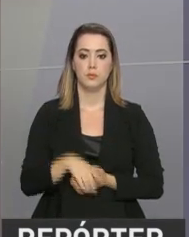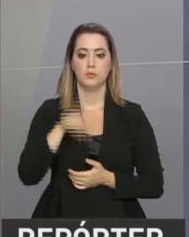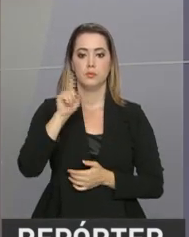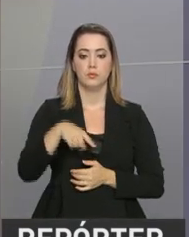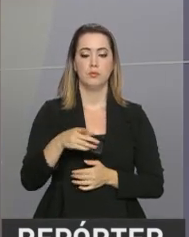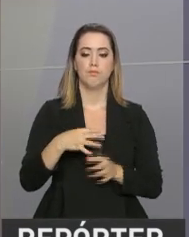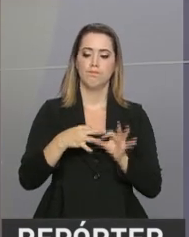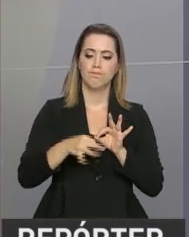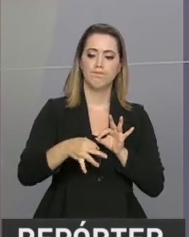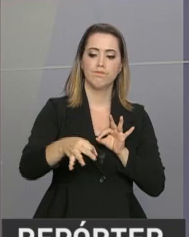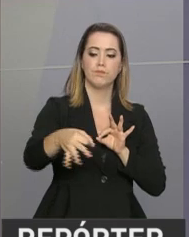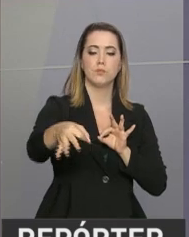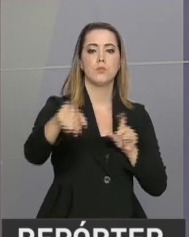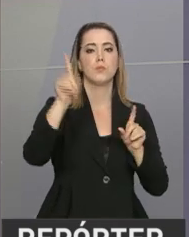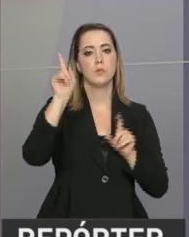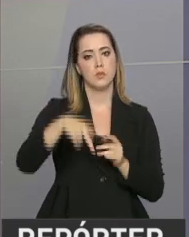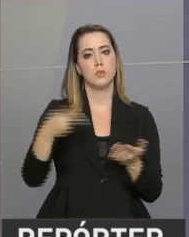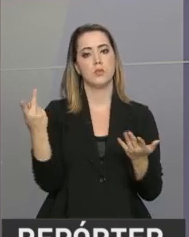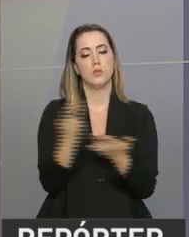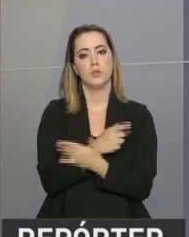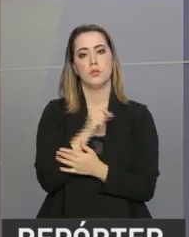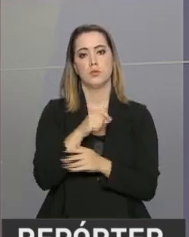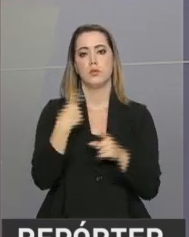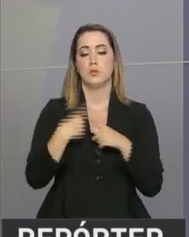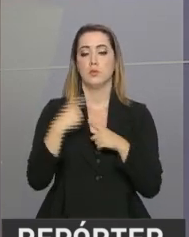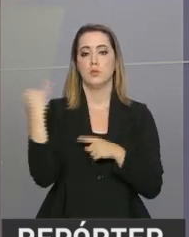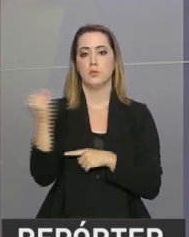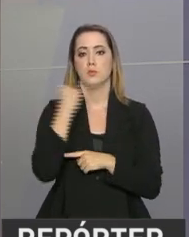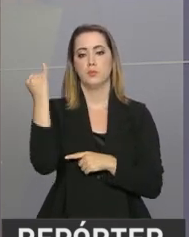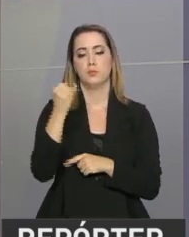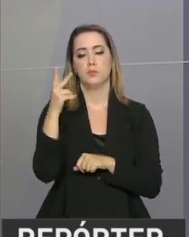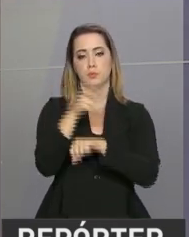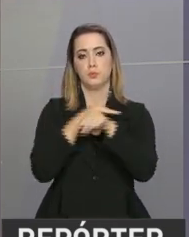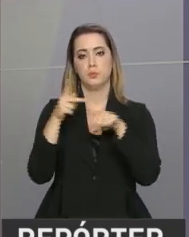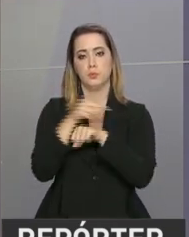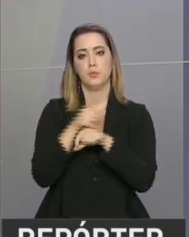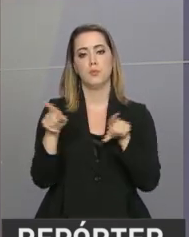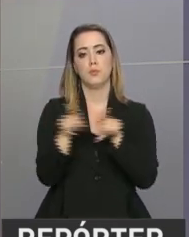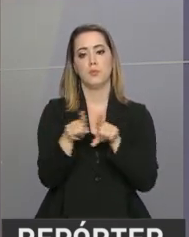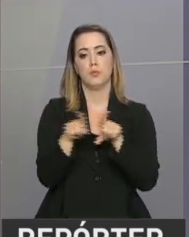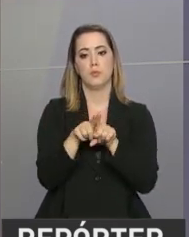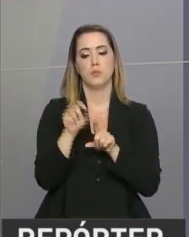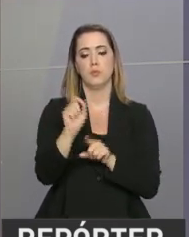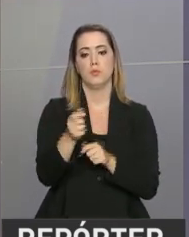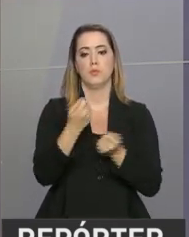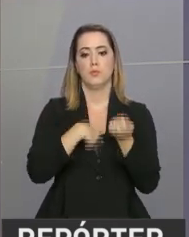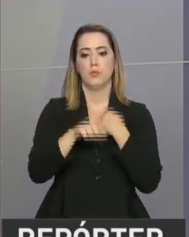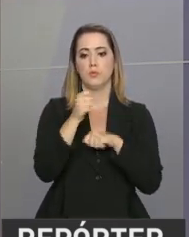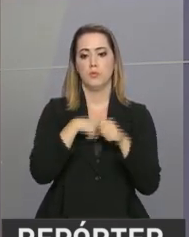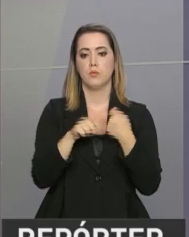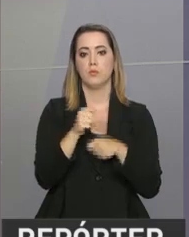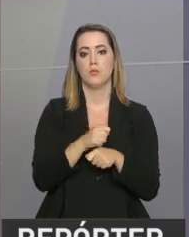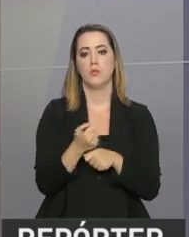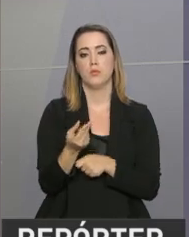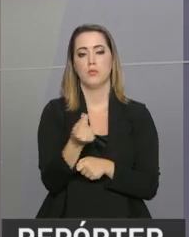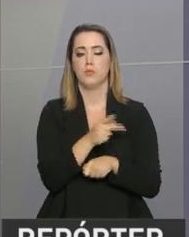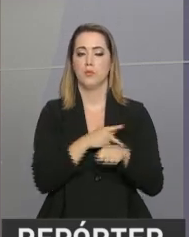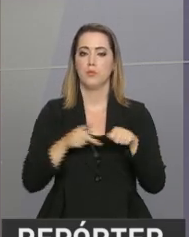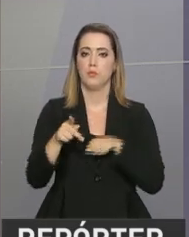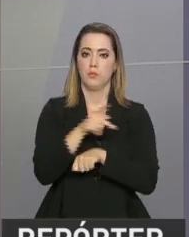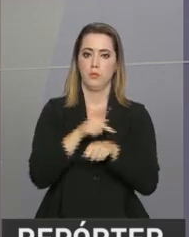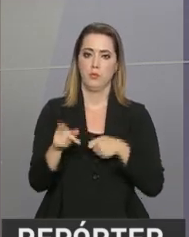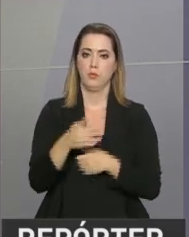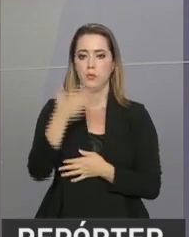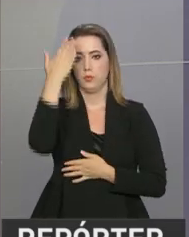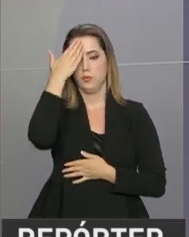trâmite longo mas tem que ser feito já que essa reforma é muito importante para o país e também para a economia saúde financeira do país né Muito